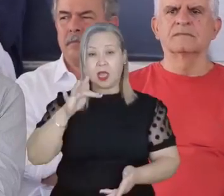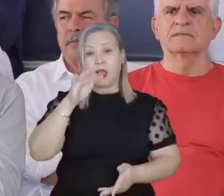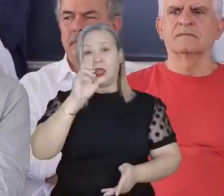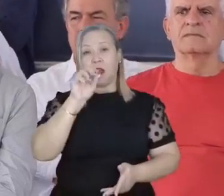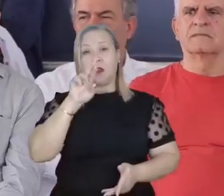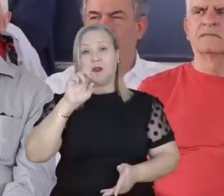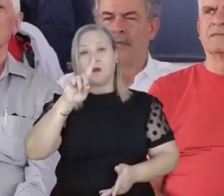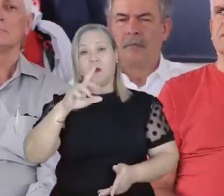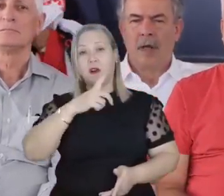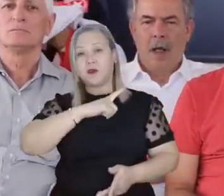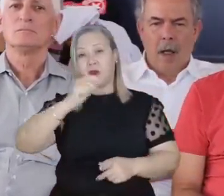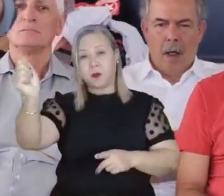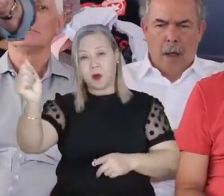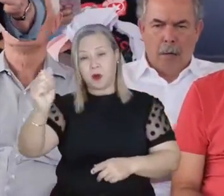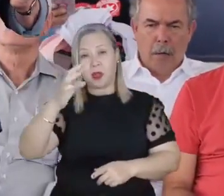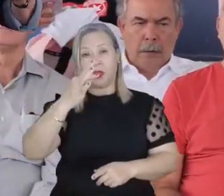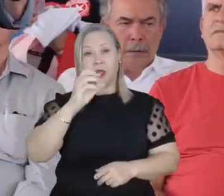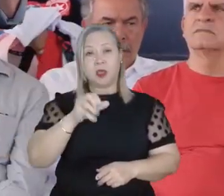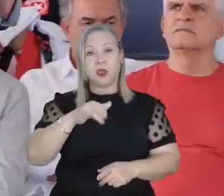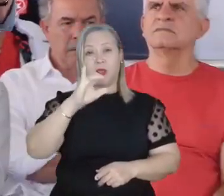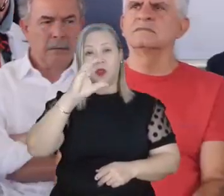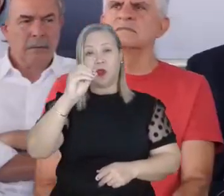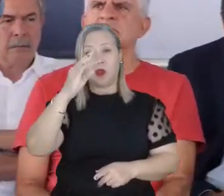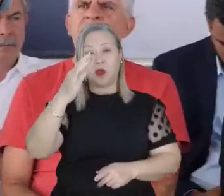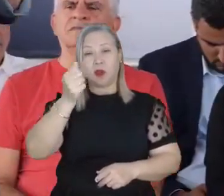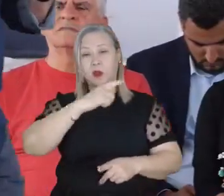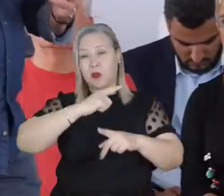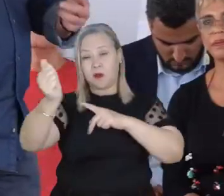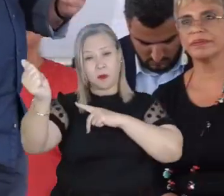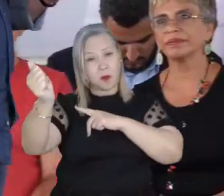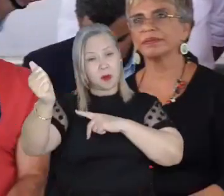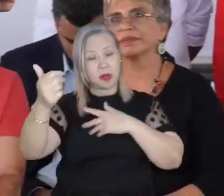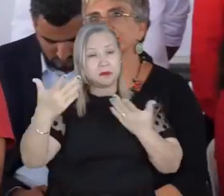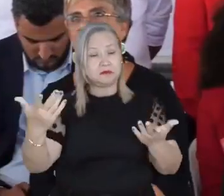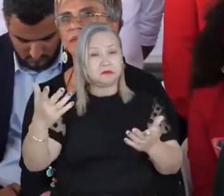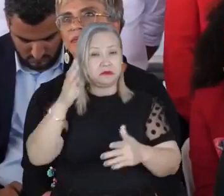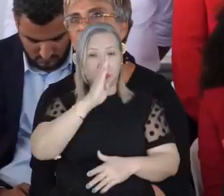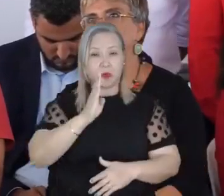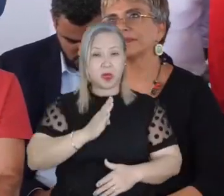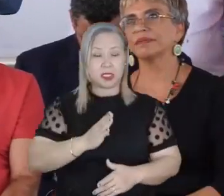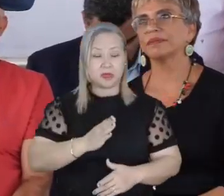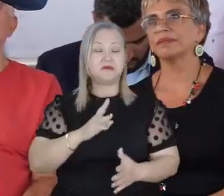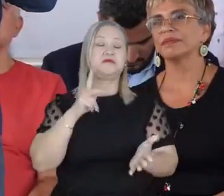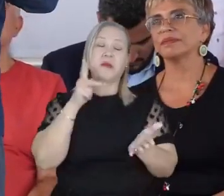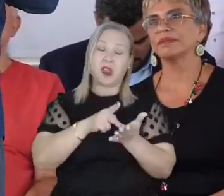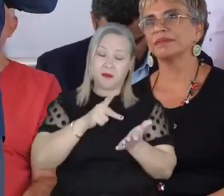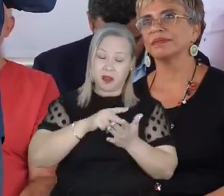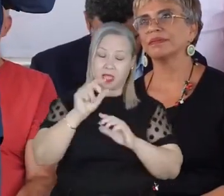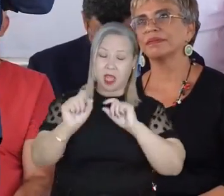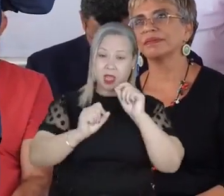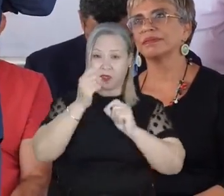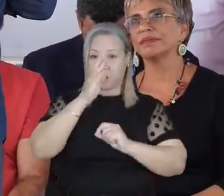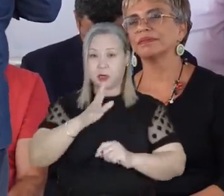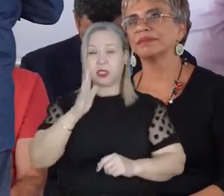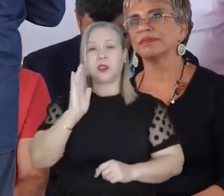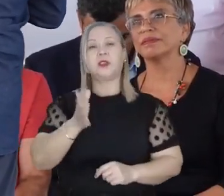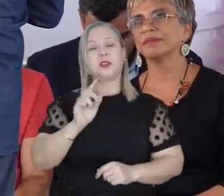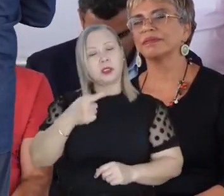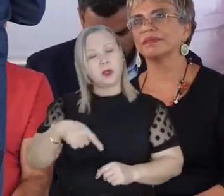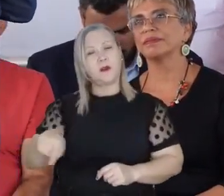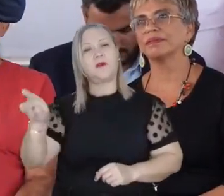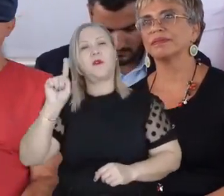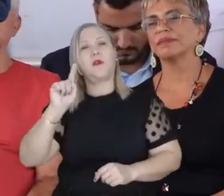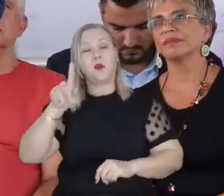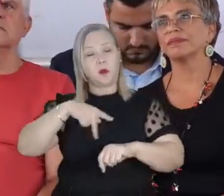para onde. Ou seja, a verdade é que o Brasil, que já foi um país produtor de autopeça, deixou